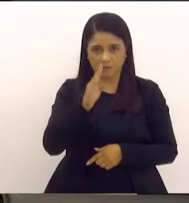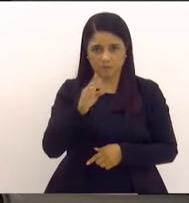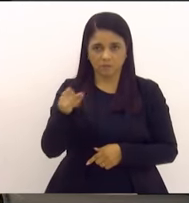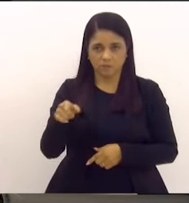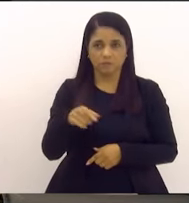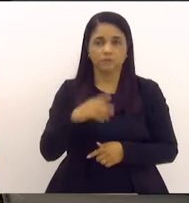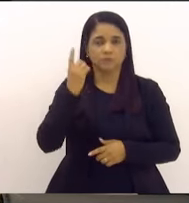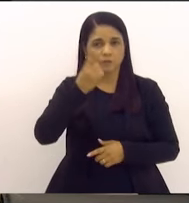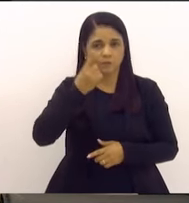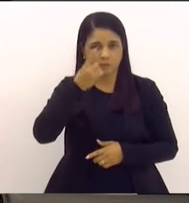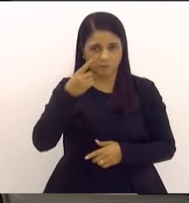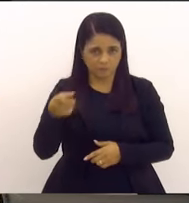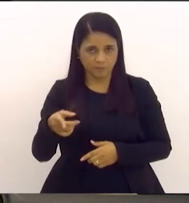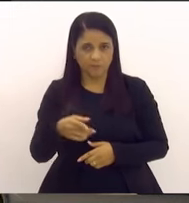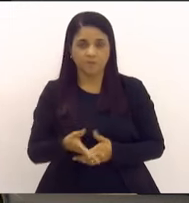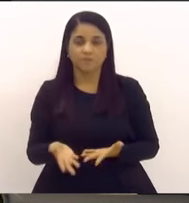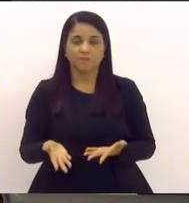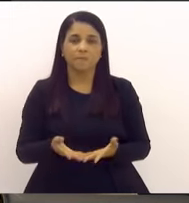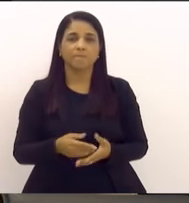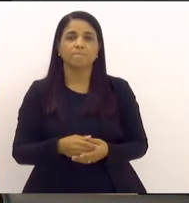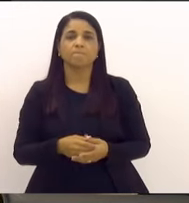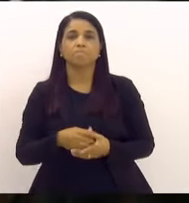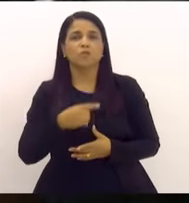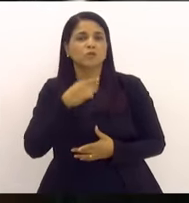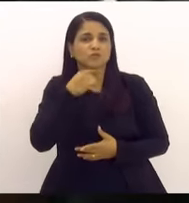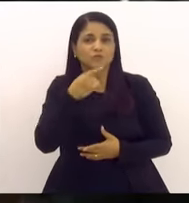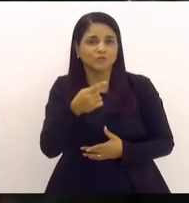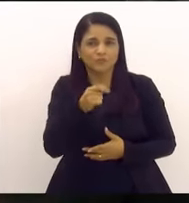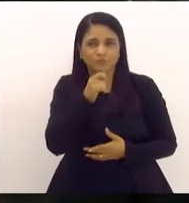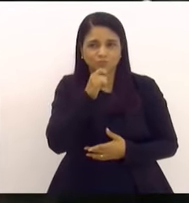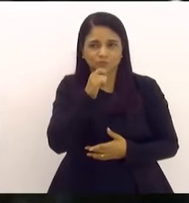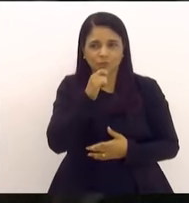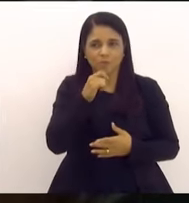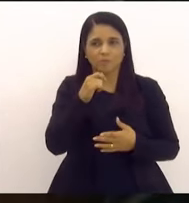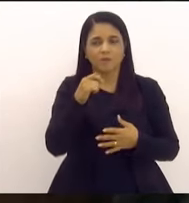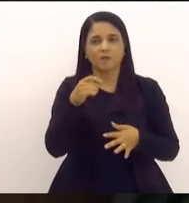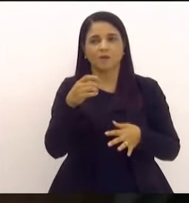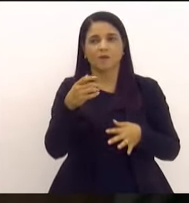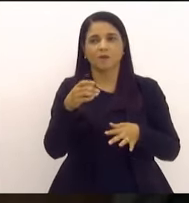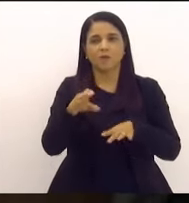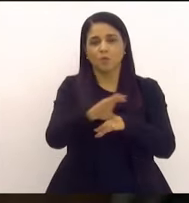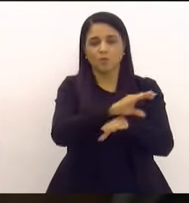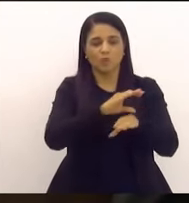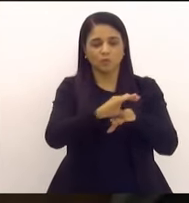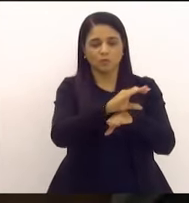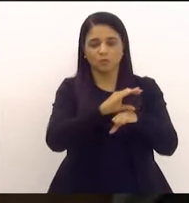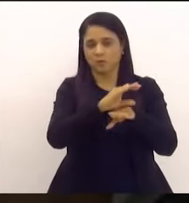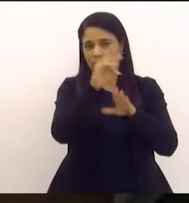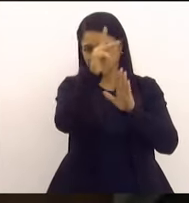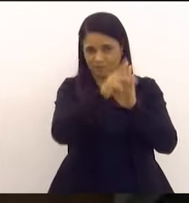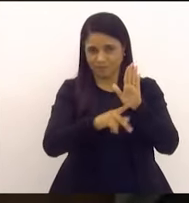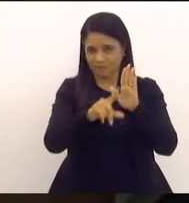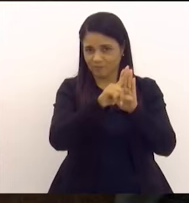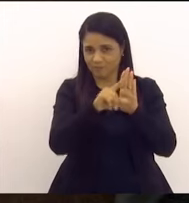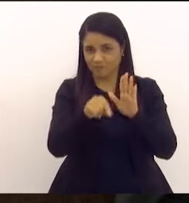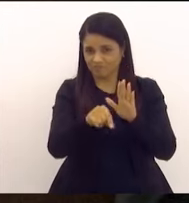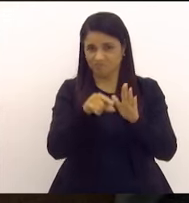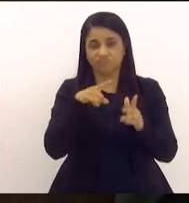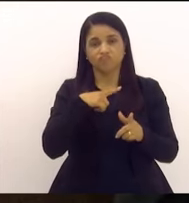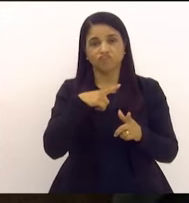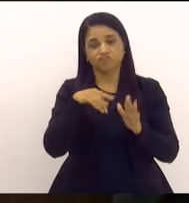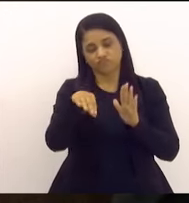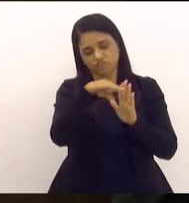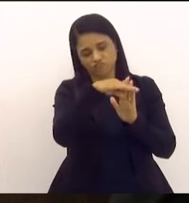presidente, não resta dúvida sobre a constitucionalidade do projeto. Até se não estivesse previsto